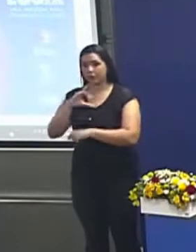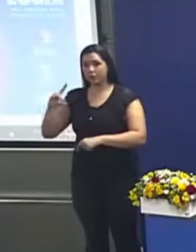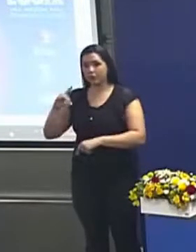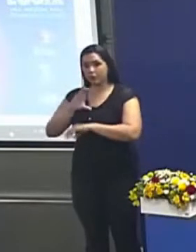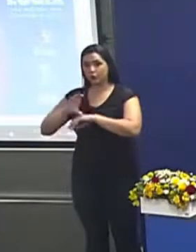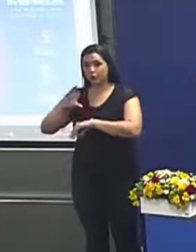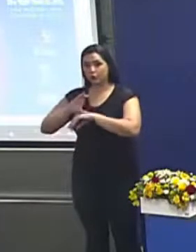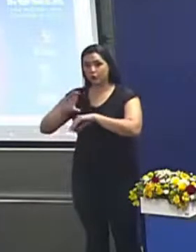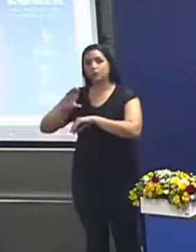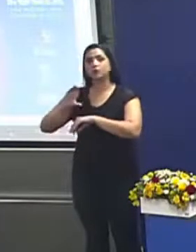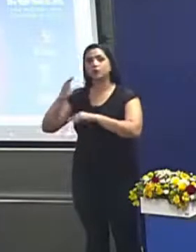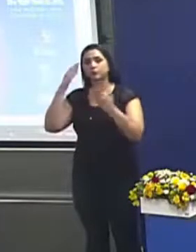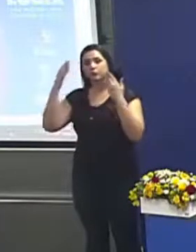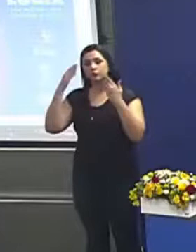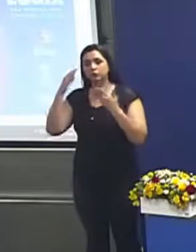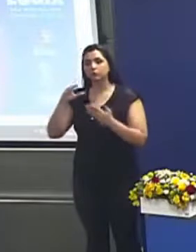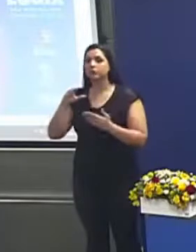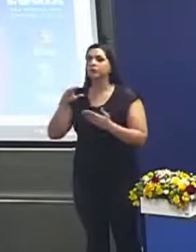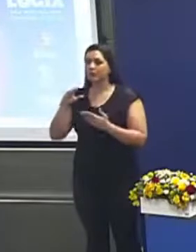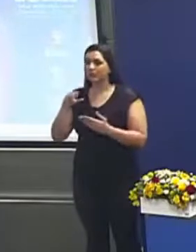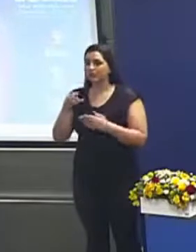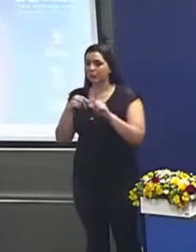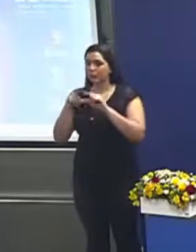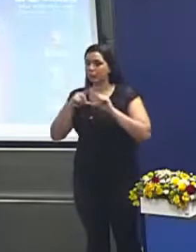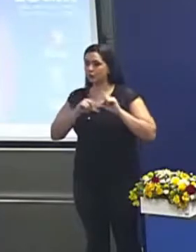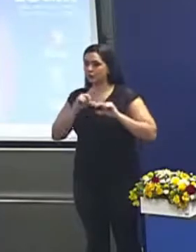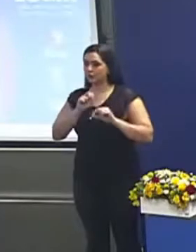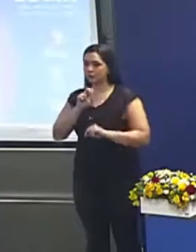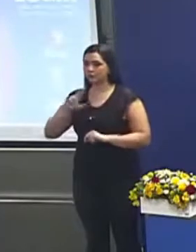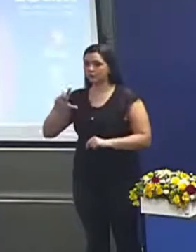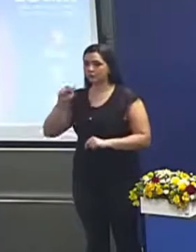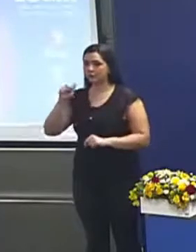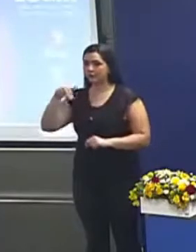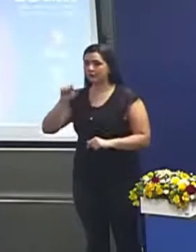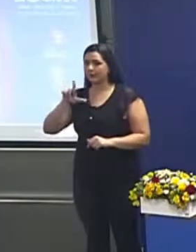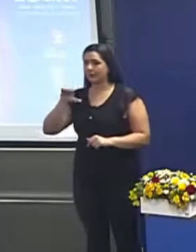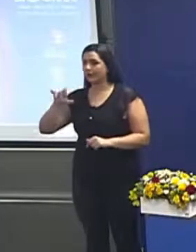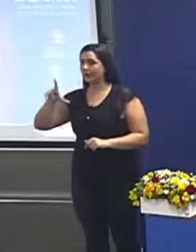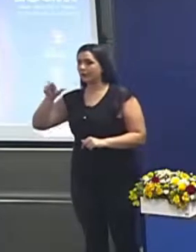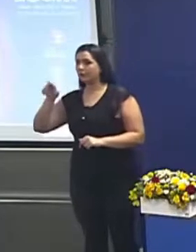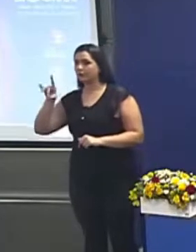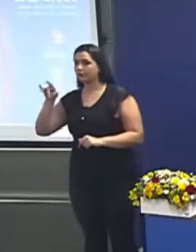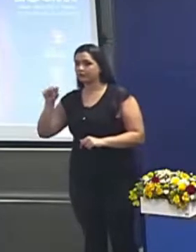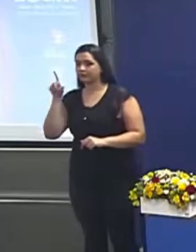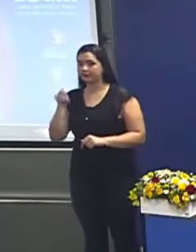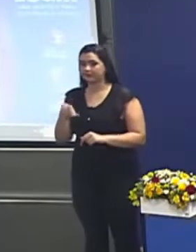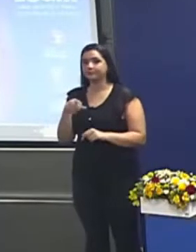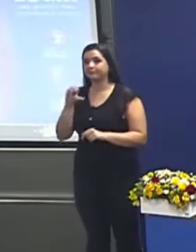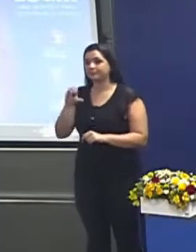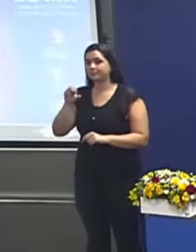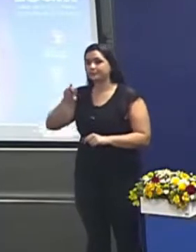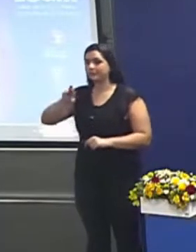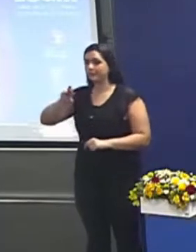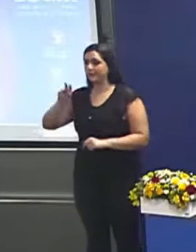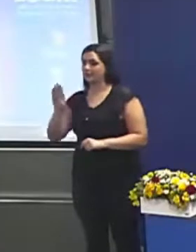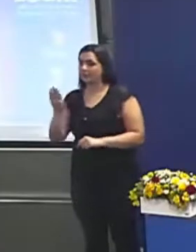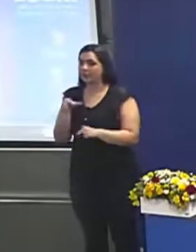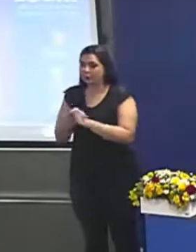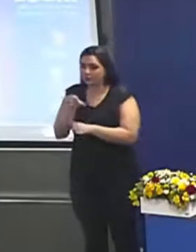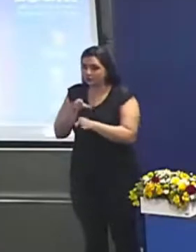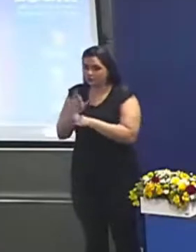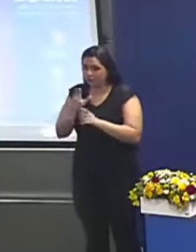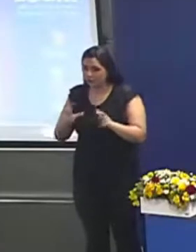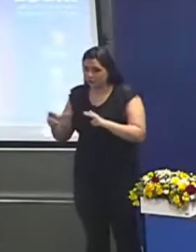Psicologia da Universidade Cruzeiro do Sul. A senhora Ana Cláudia Martins, presidenta do CRB 8, Conselho Regional